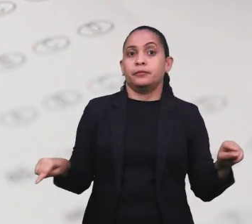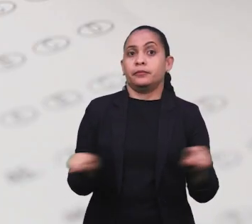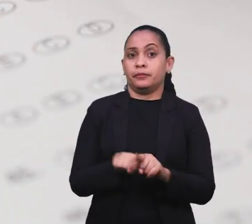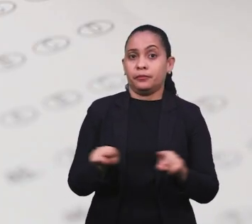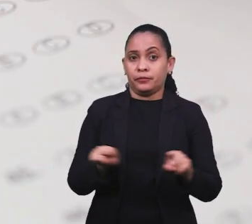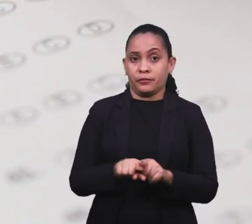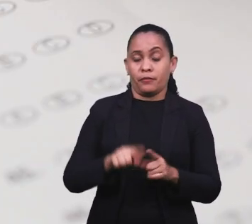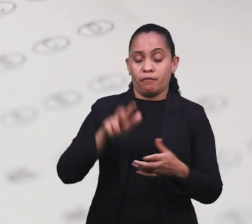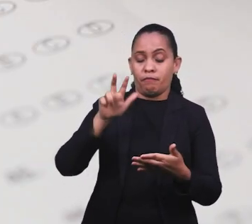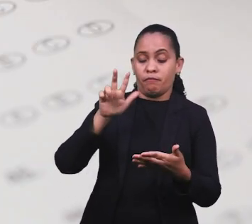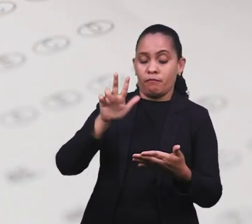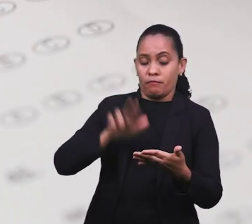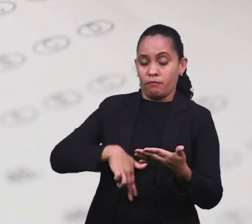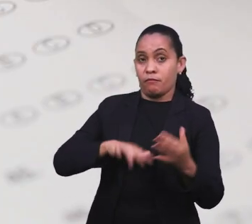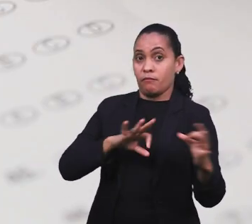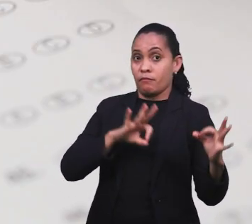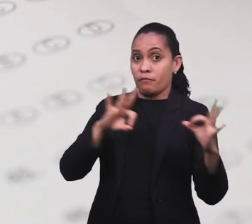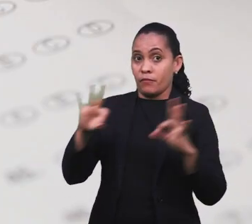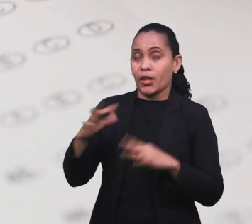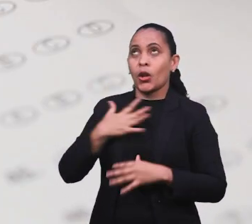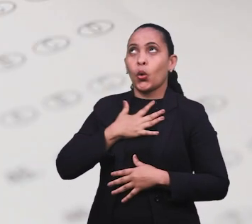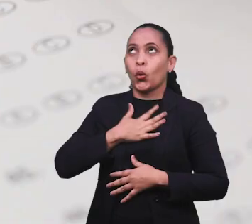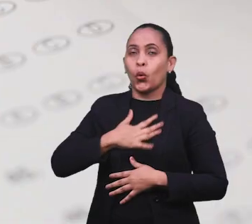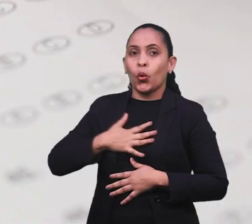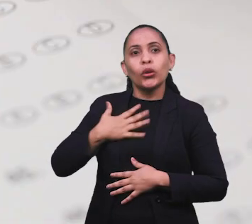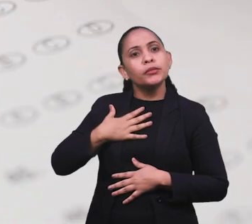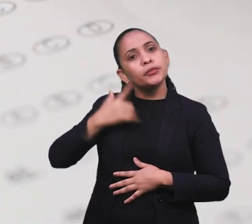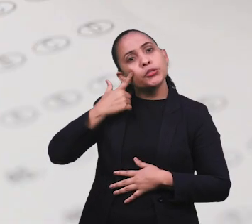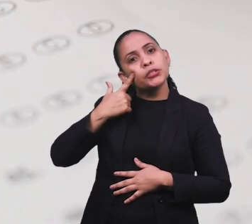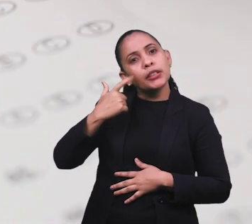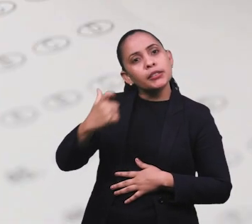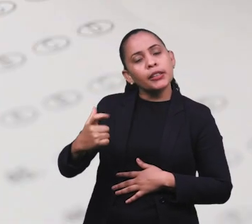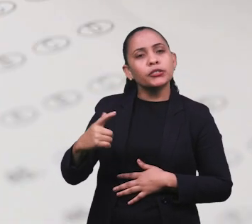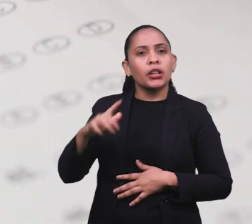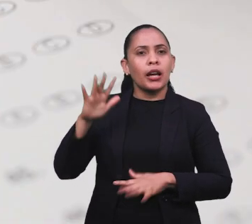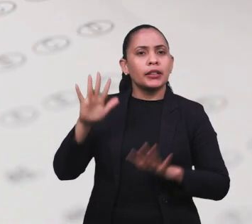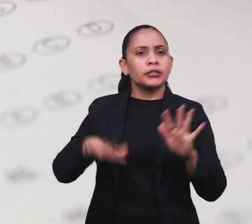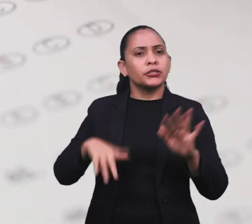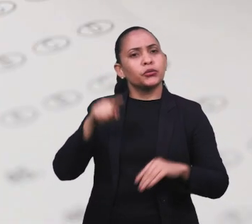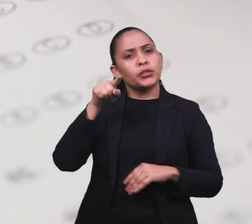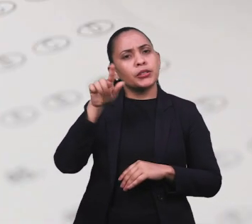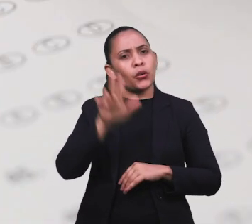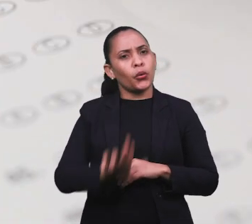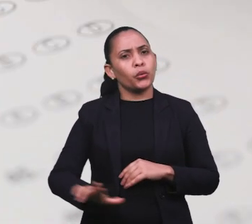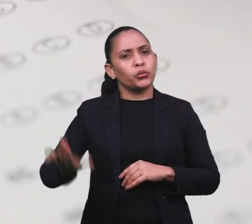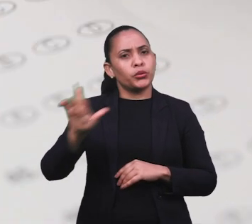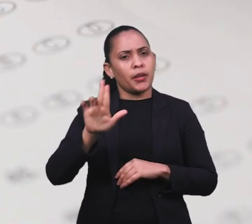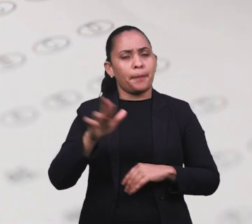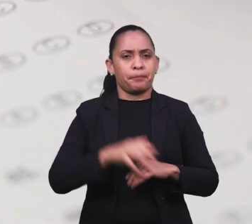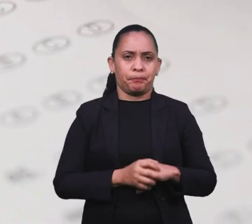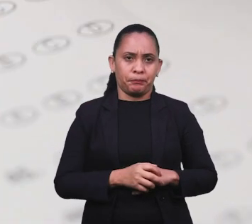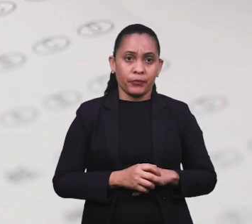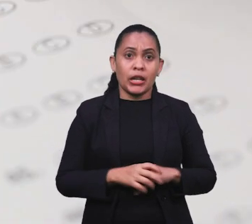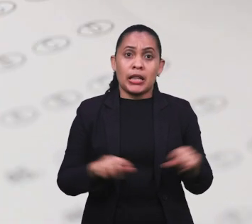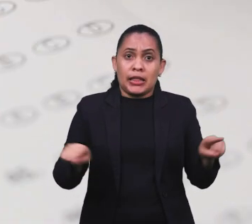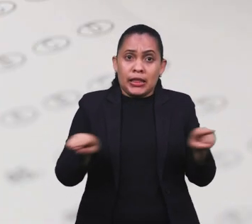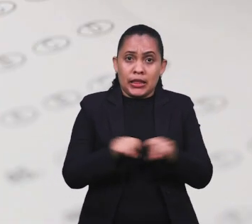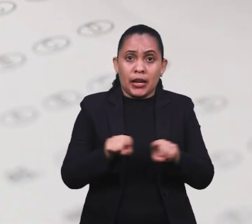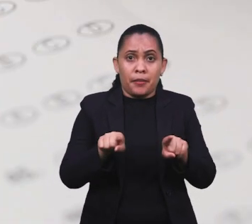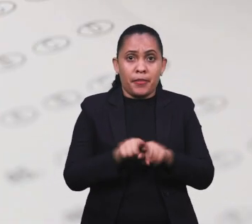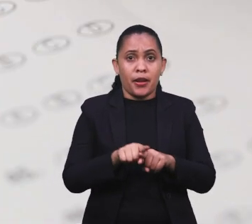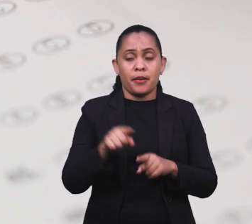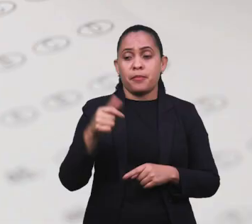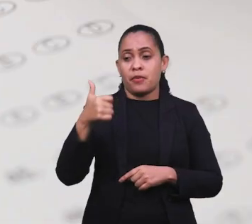E diante da leitura, eu acho interessante, às vezes, você usar algum material para